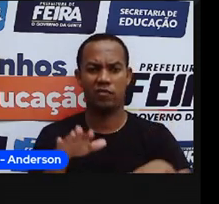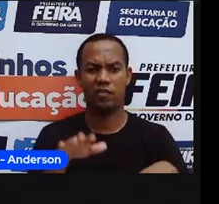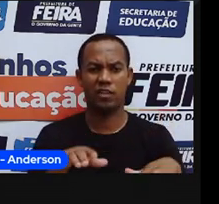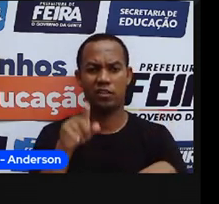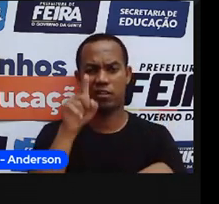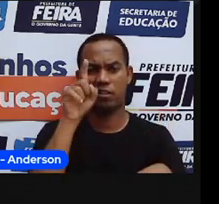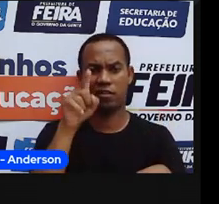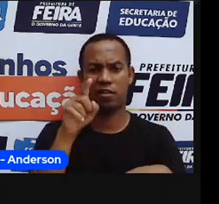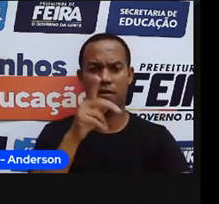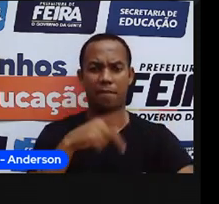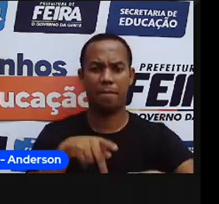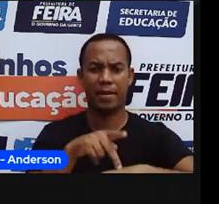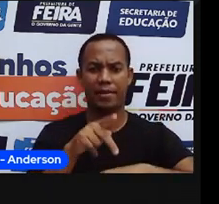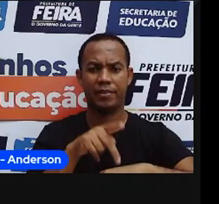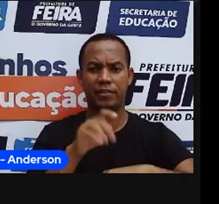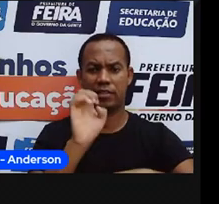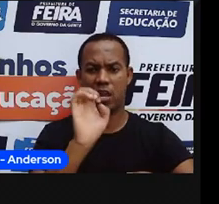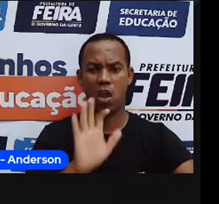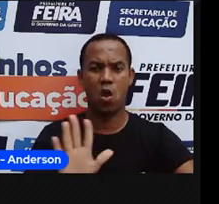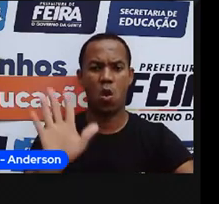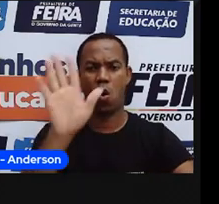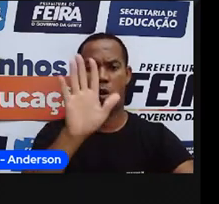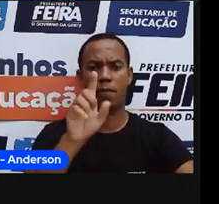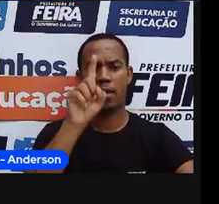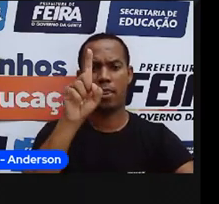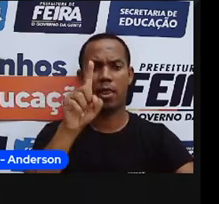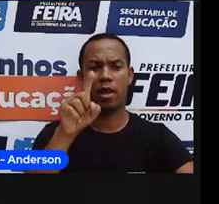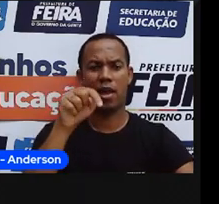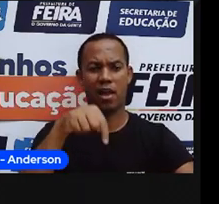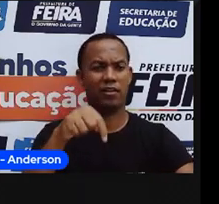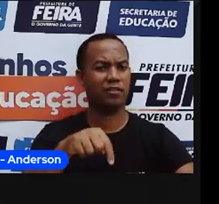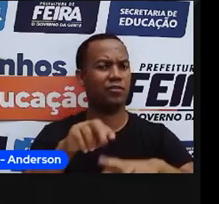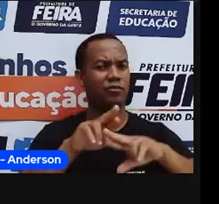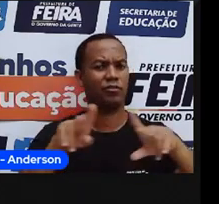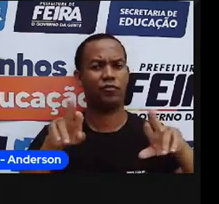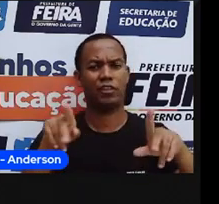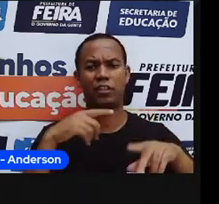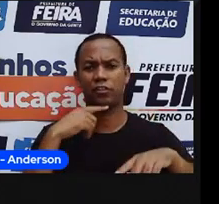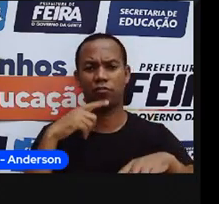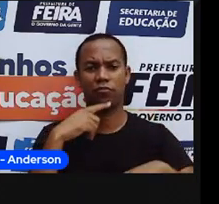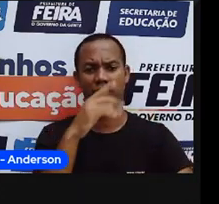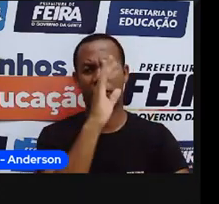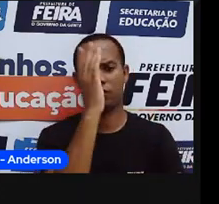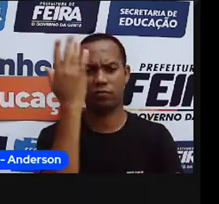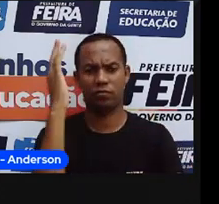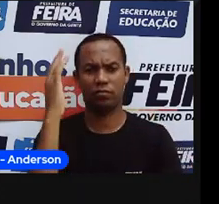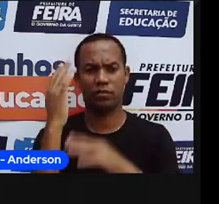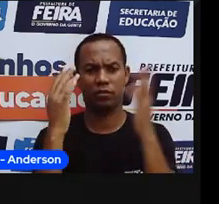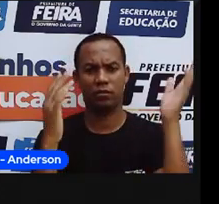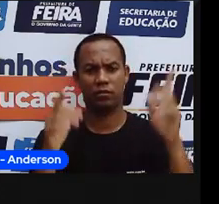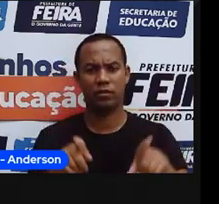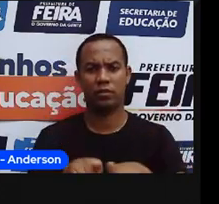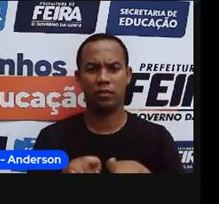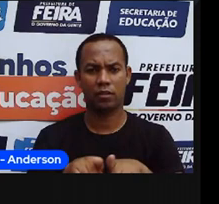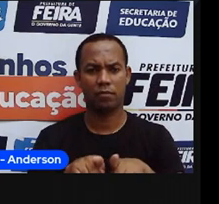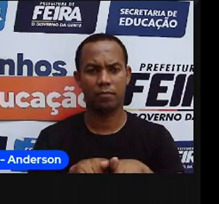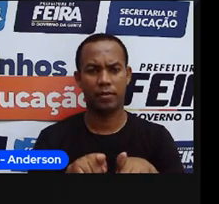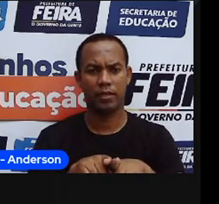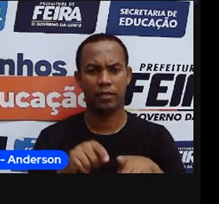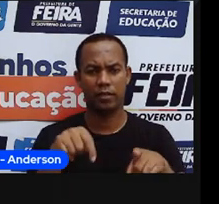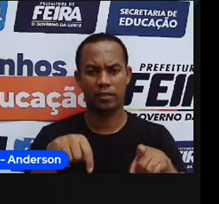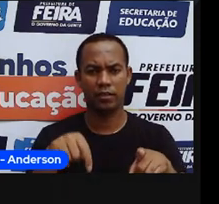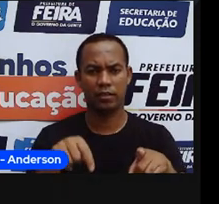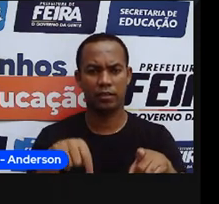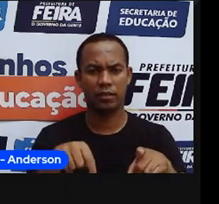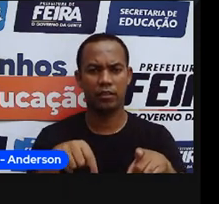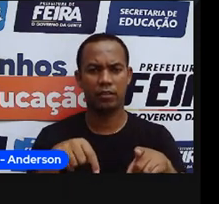clima o quê? Diferente do Brasil, né? Uma das plantas europeias que não se adaptou ao solo